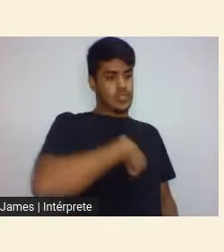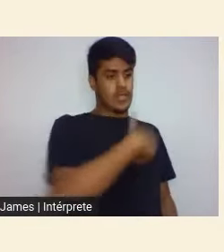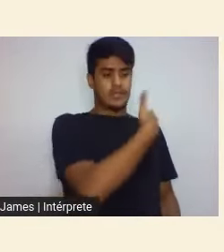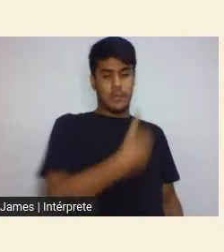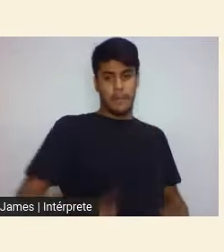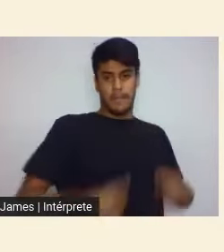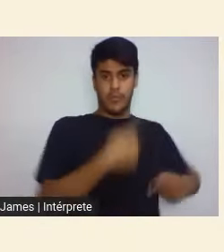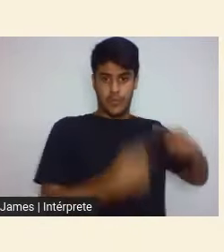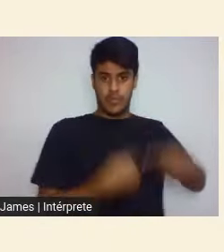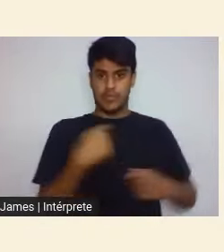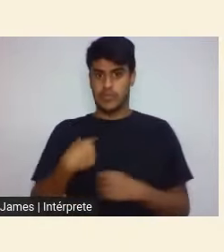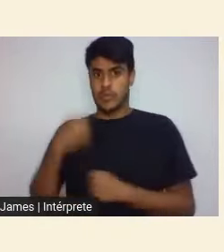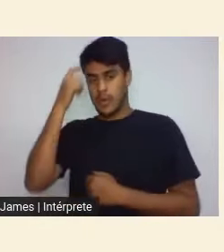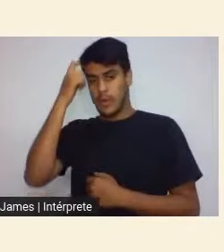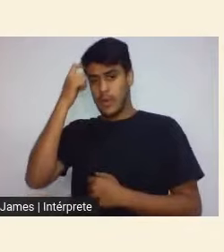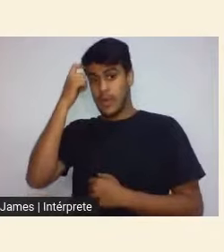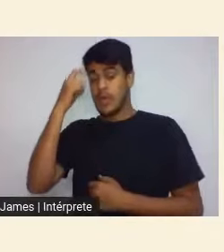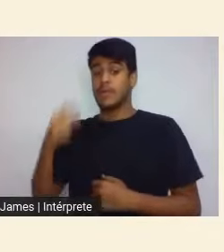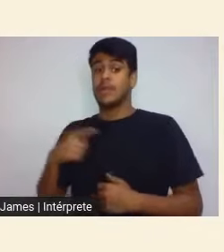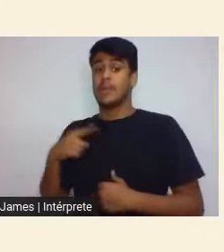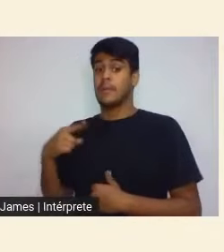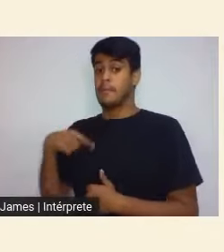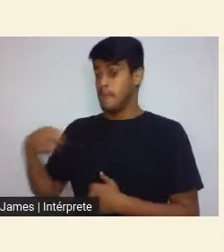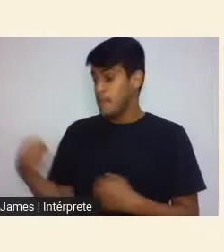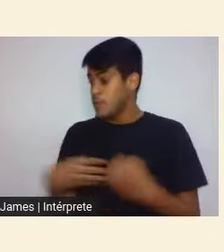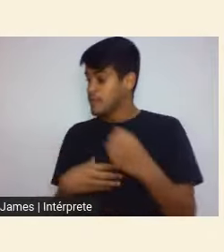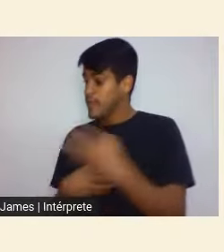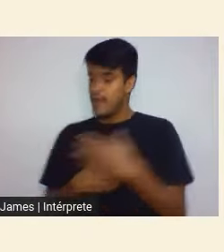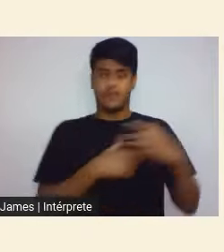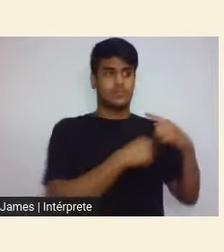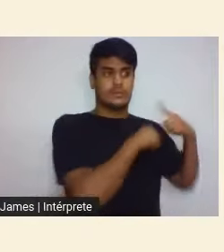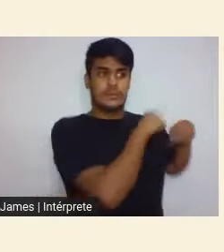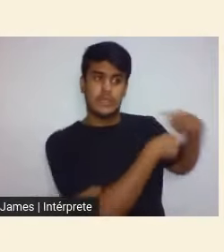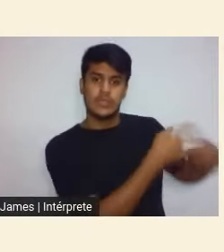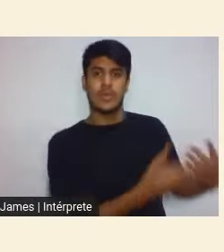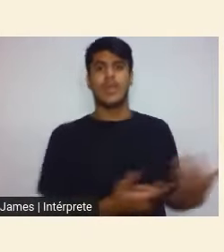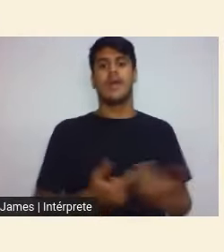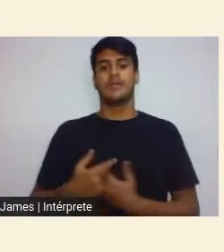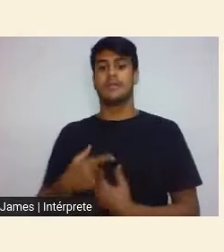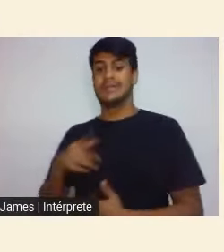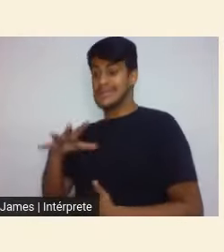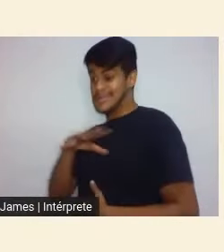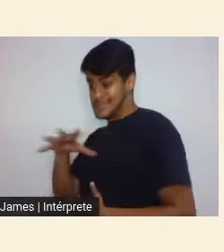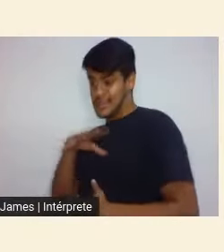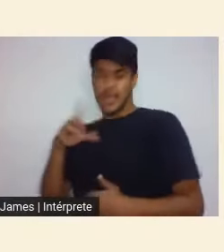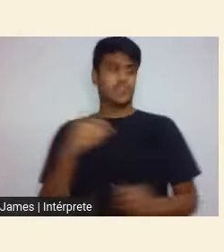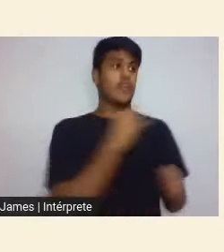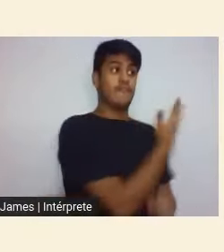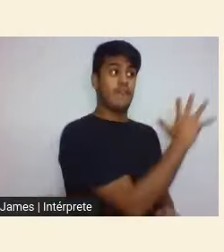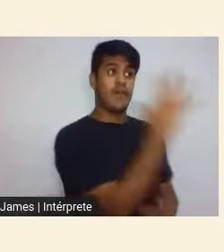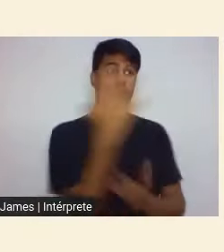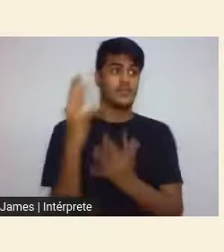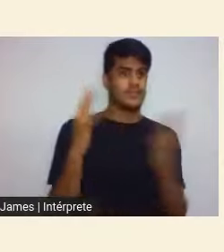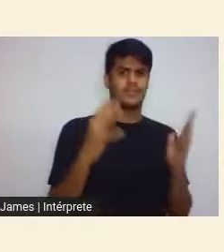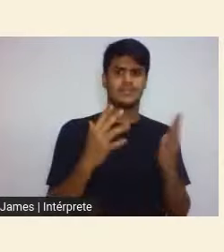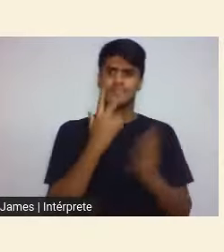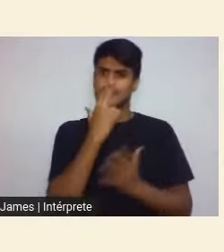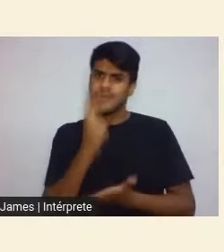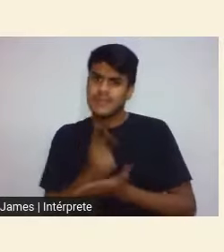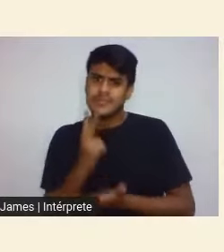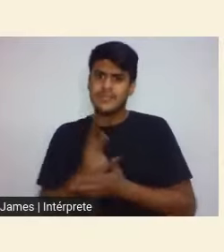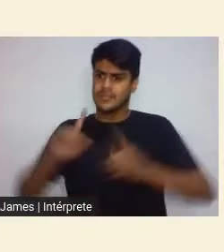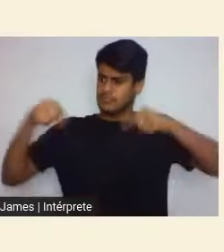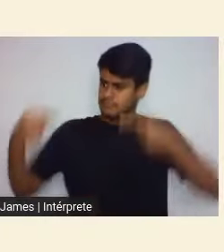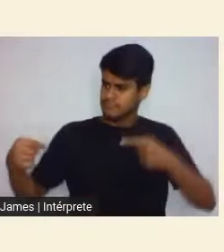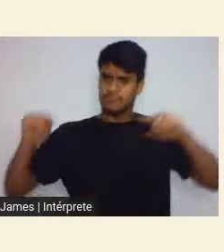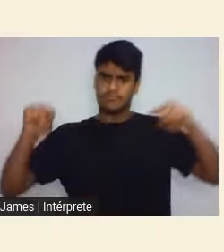do autêntico, o moderno ao invés do tradicional, a cidade contra a floresta. Penso,